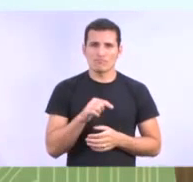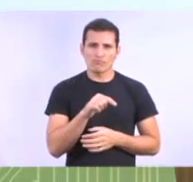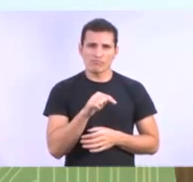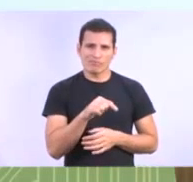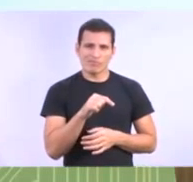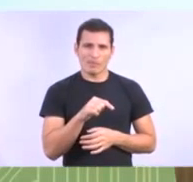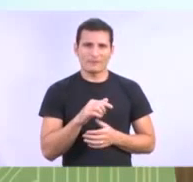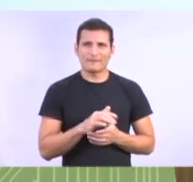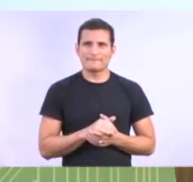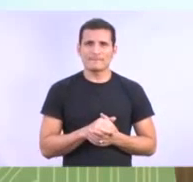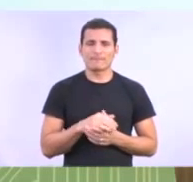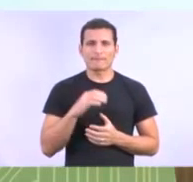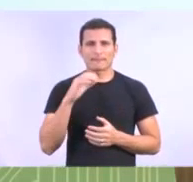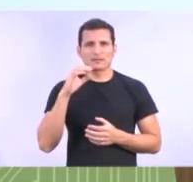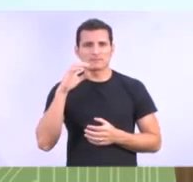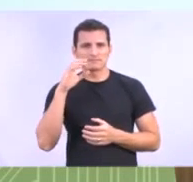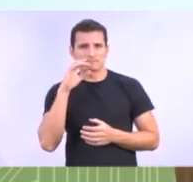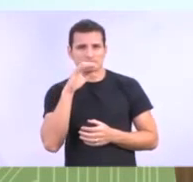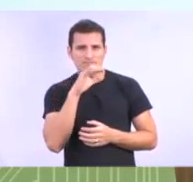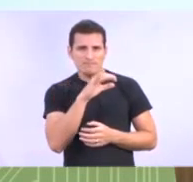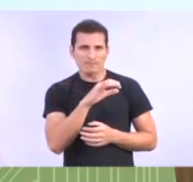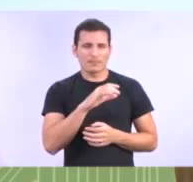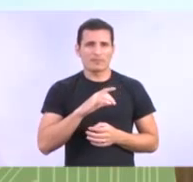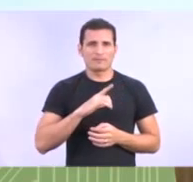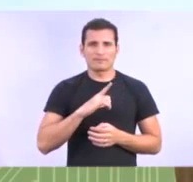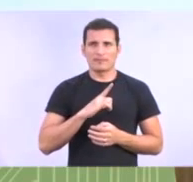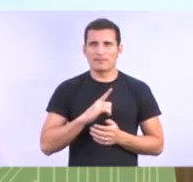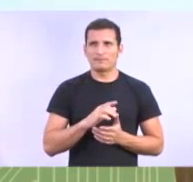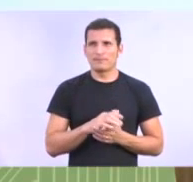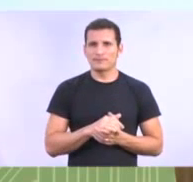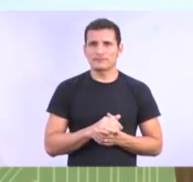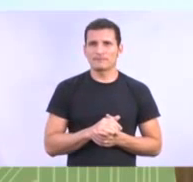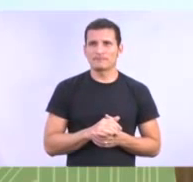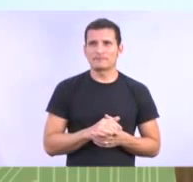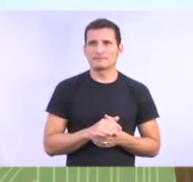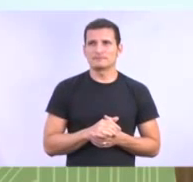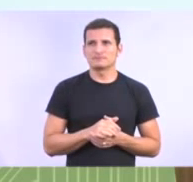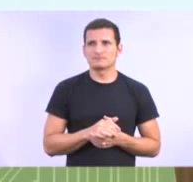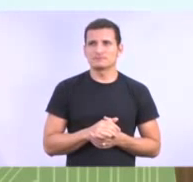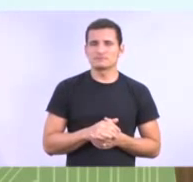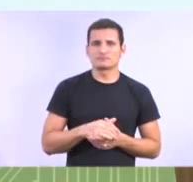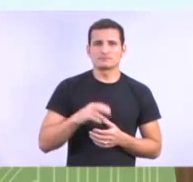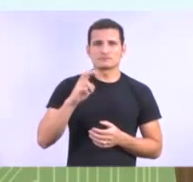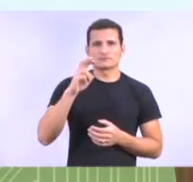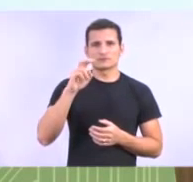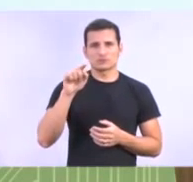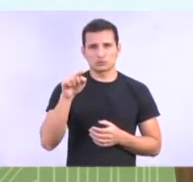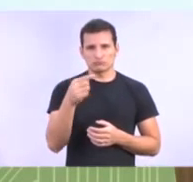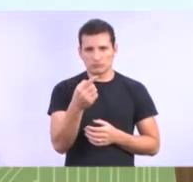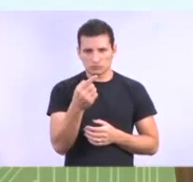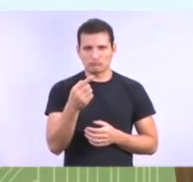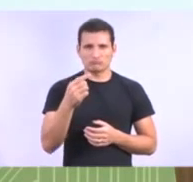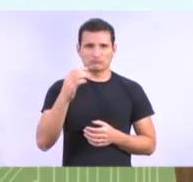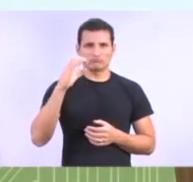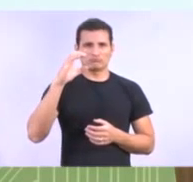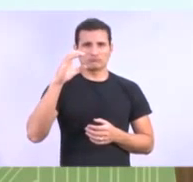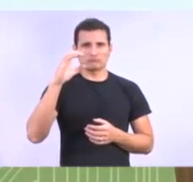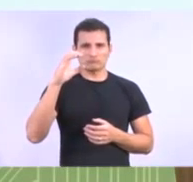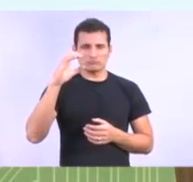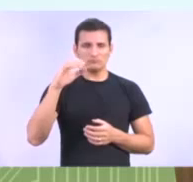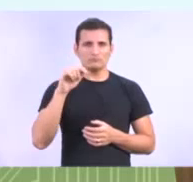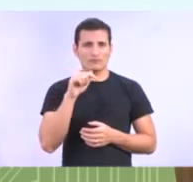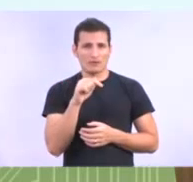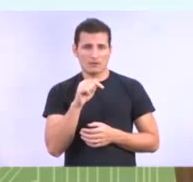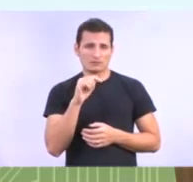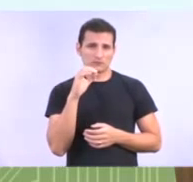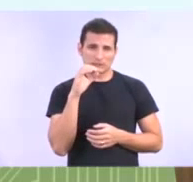de funcionamento vou chutar um valor aqui, 5.000 graus Celsius. E aí essa